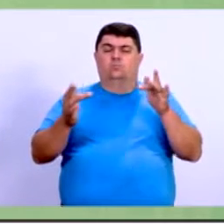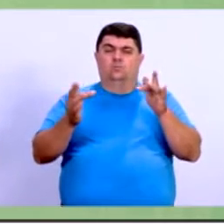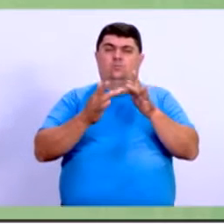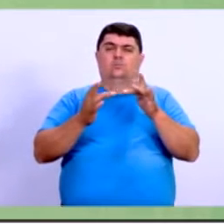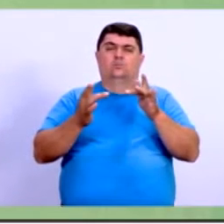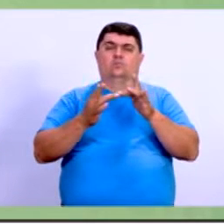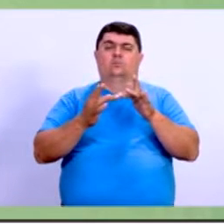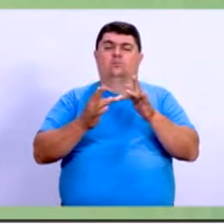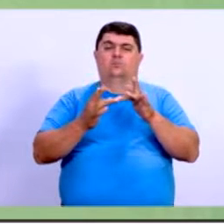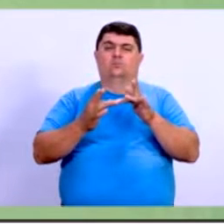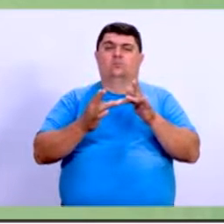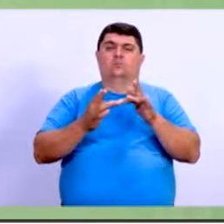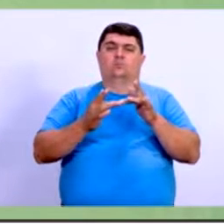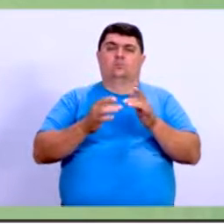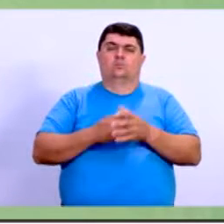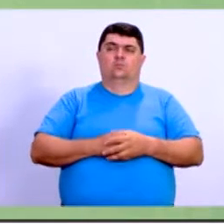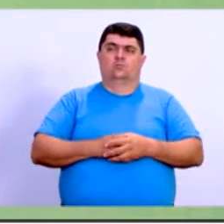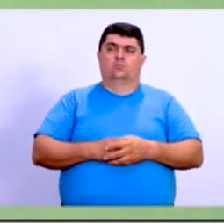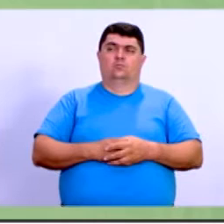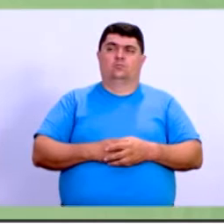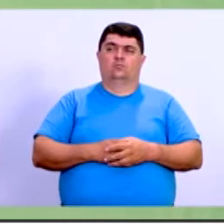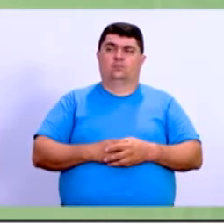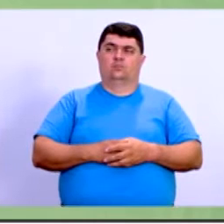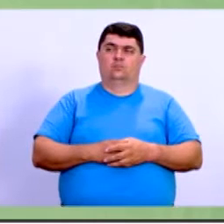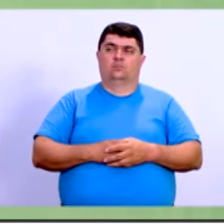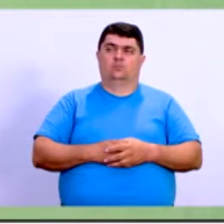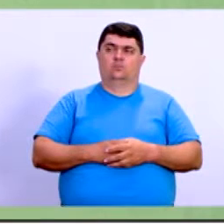meu usuário.